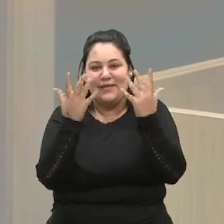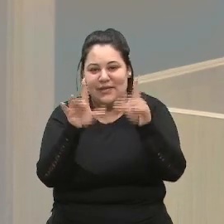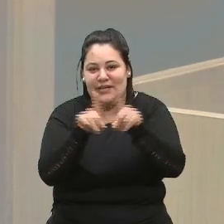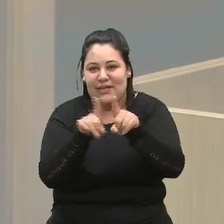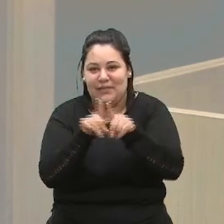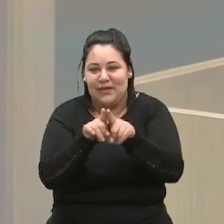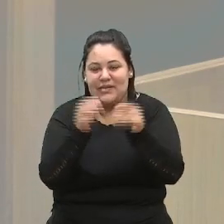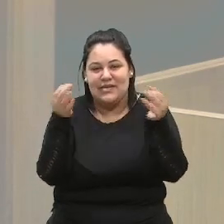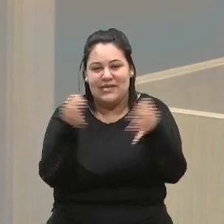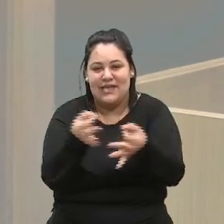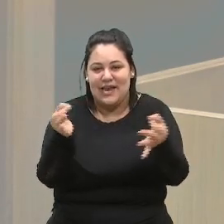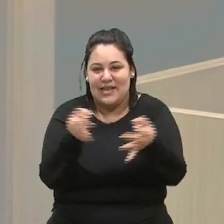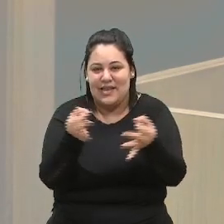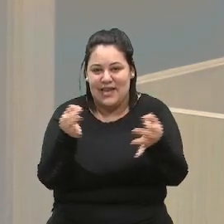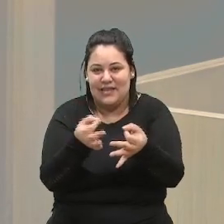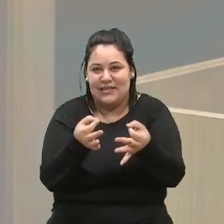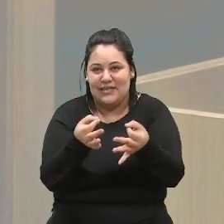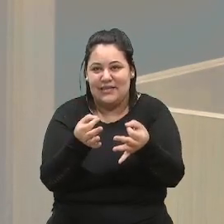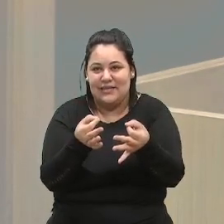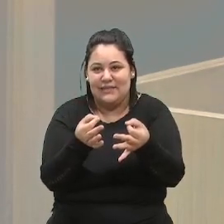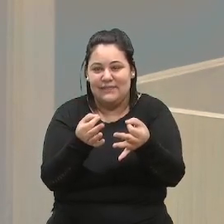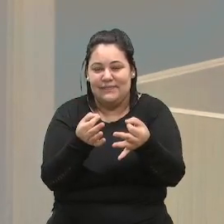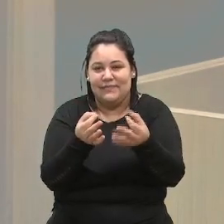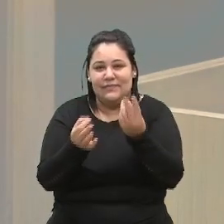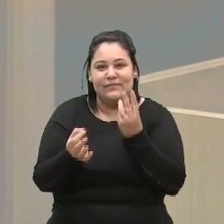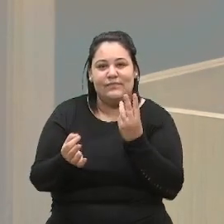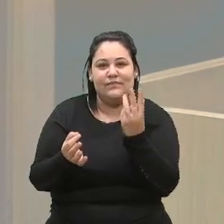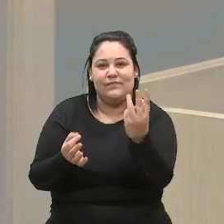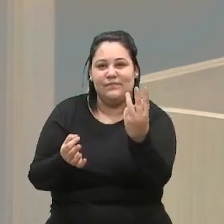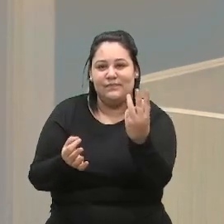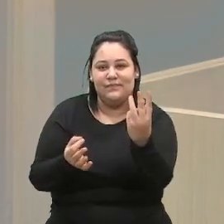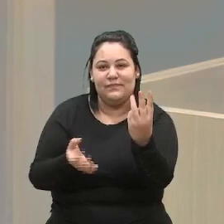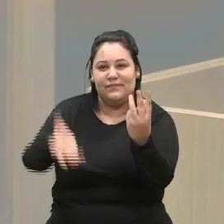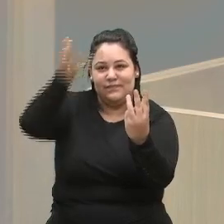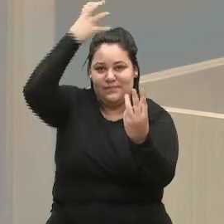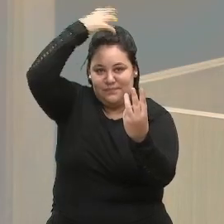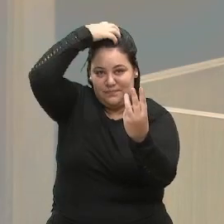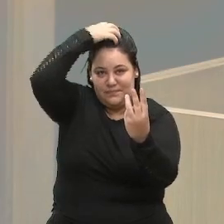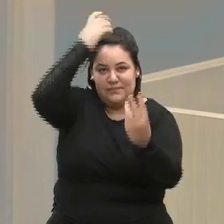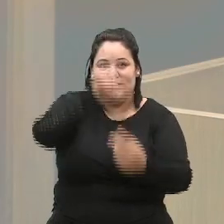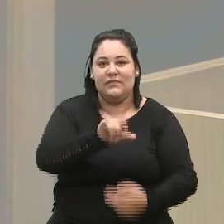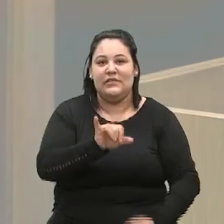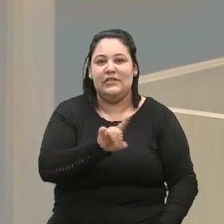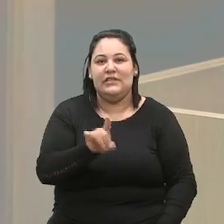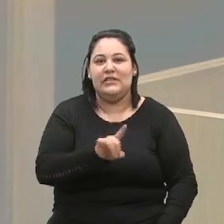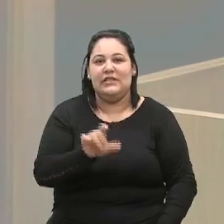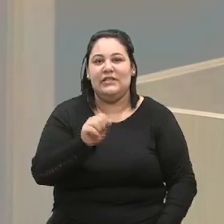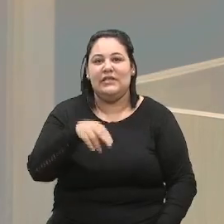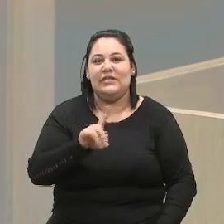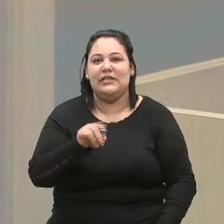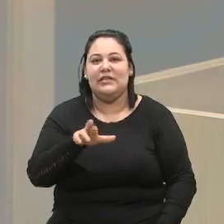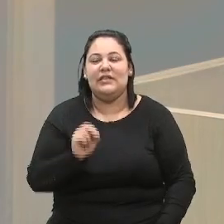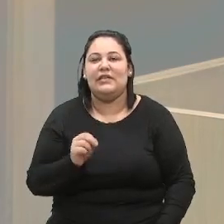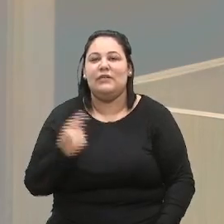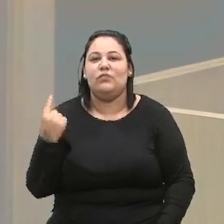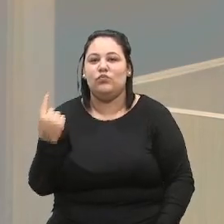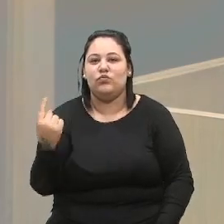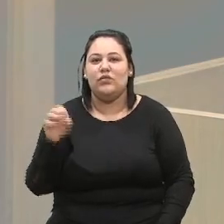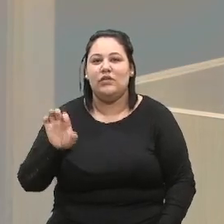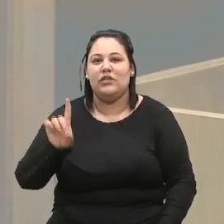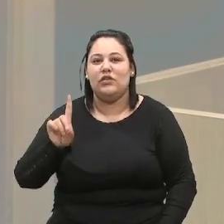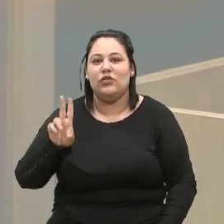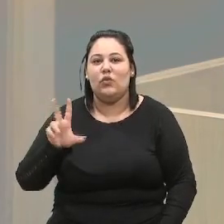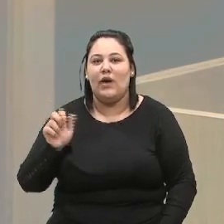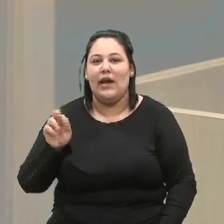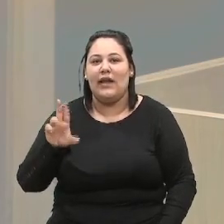com certeza a corte, a rainha Lisandra Quinali, a nossa princesa Eduarda Rosarim,